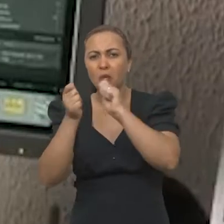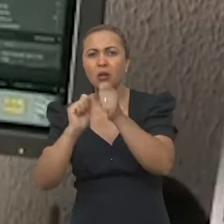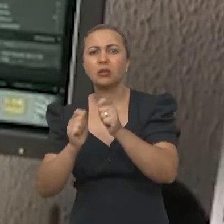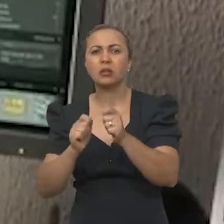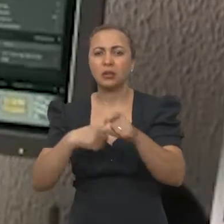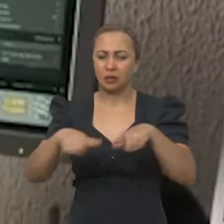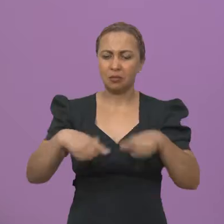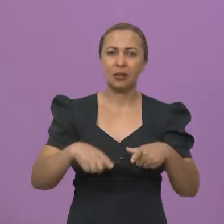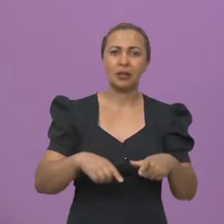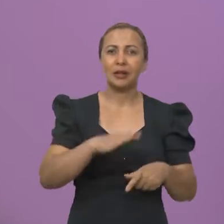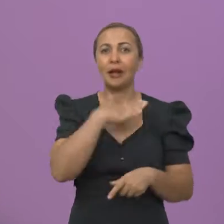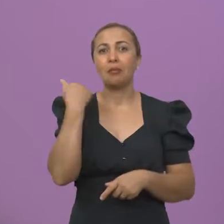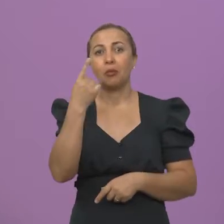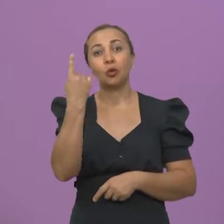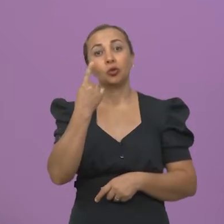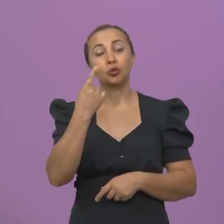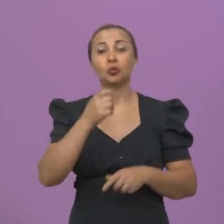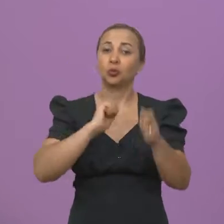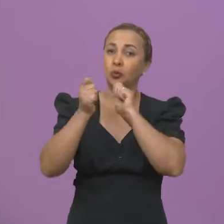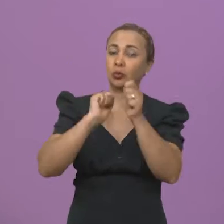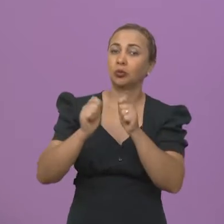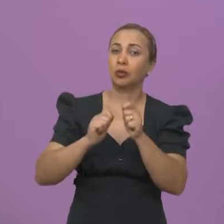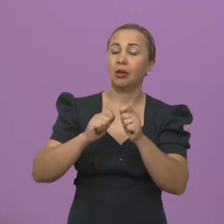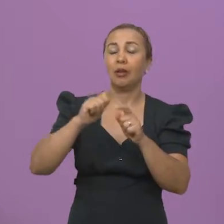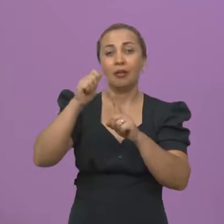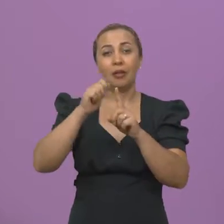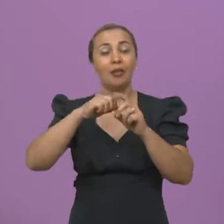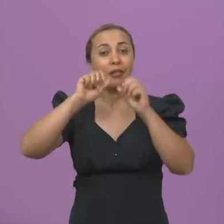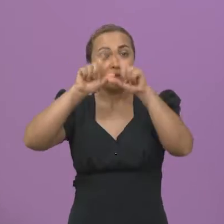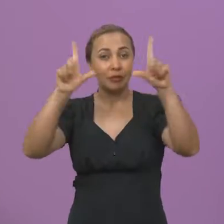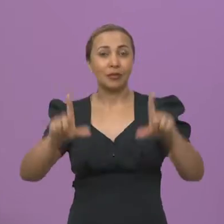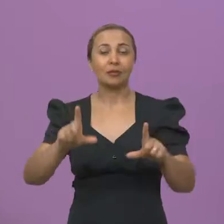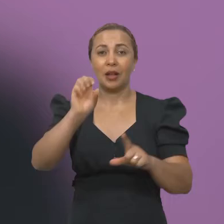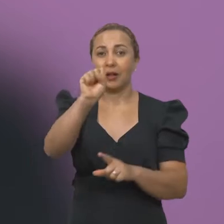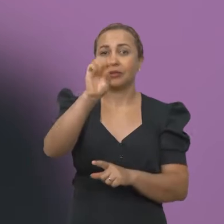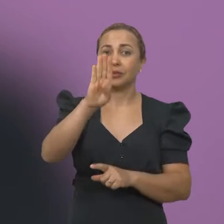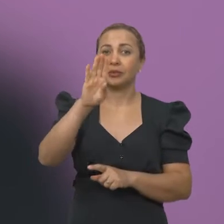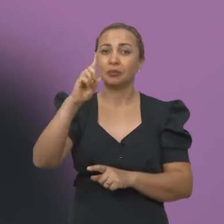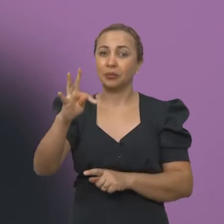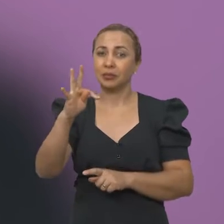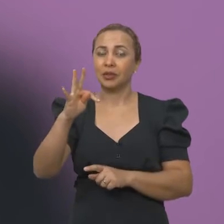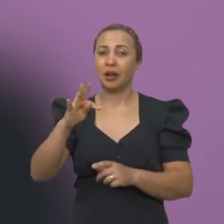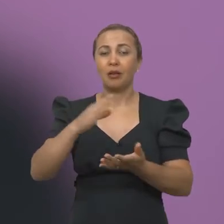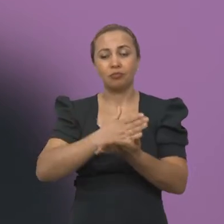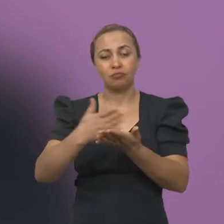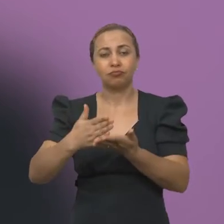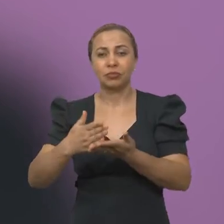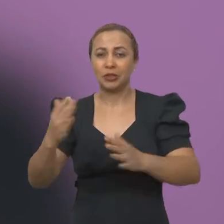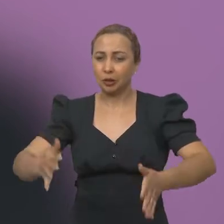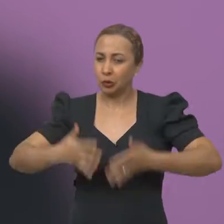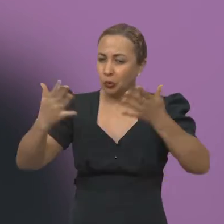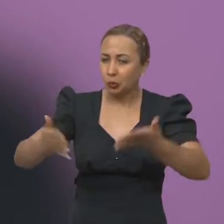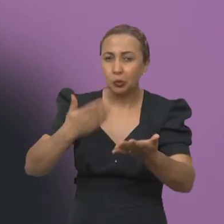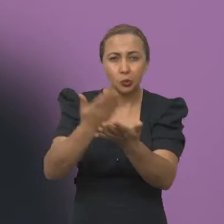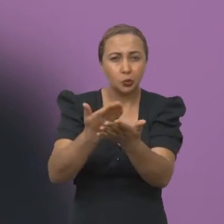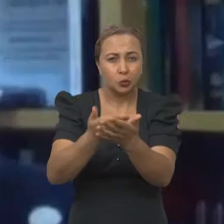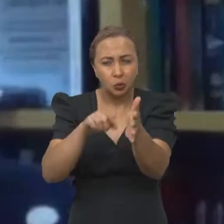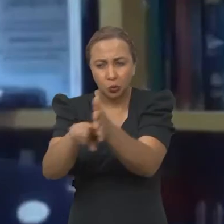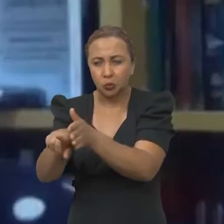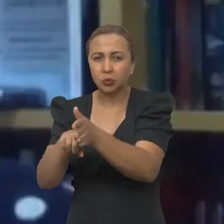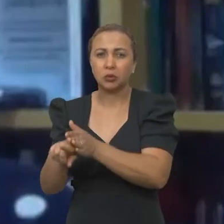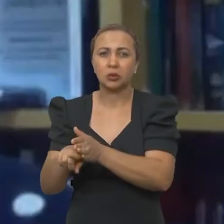em todo o país e a morte de um jornalista do SBT já no mês seguinte motivaram o início do